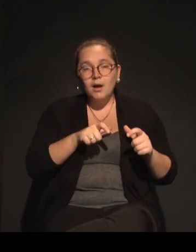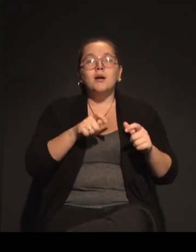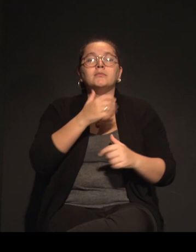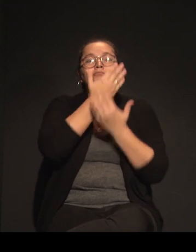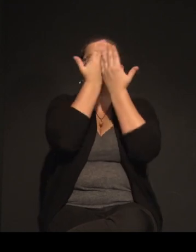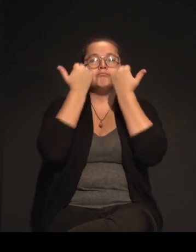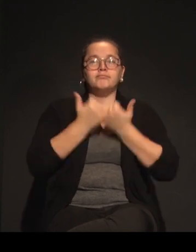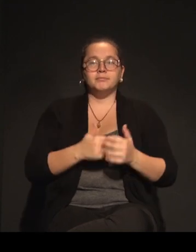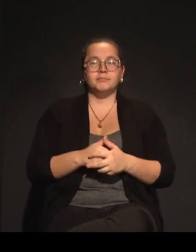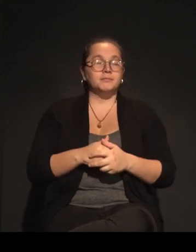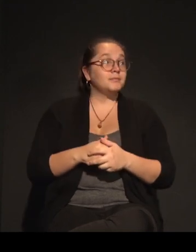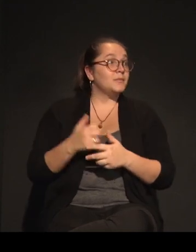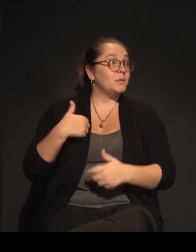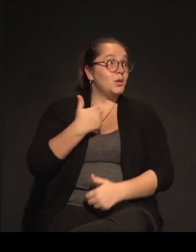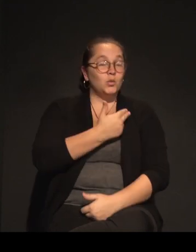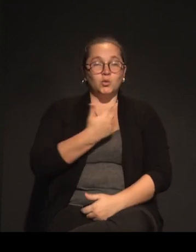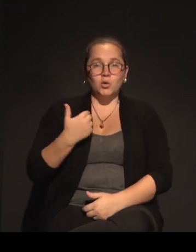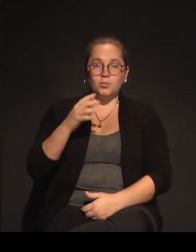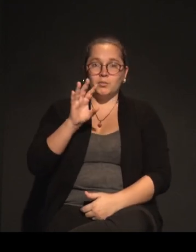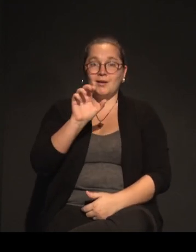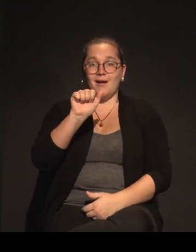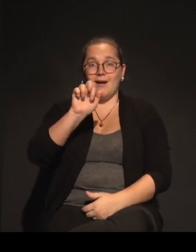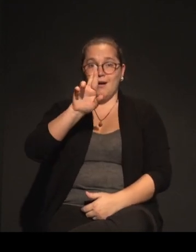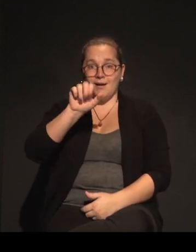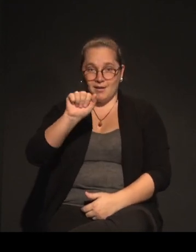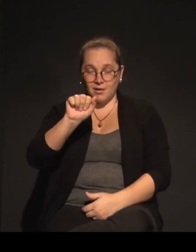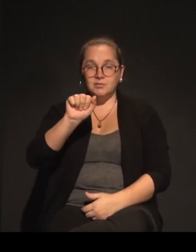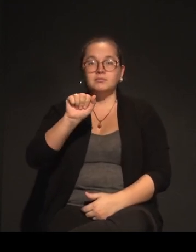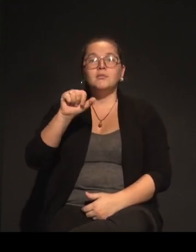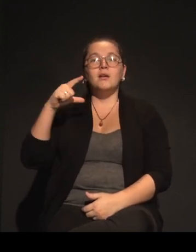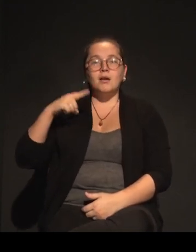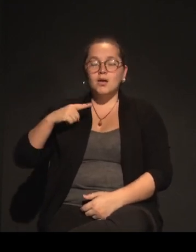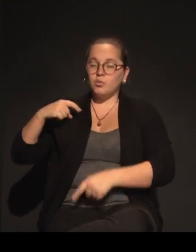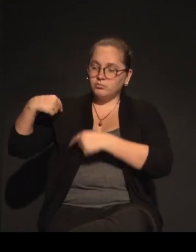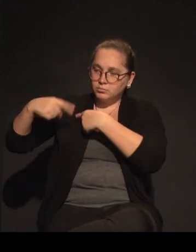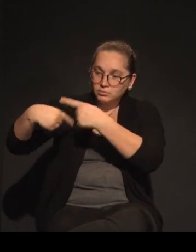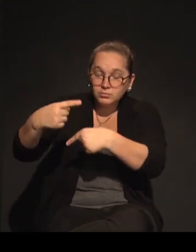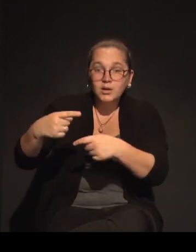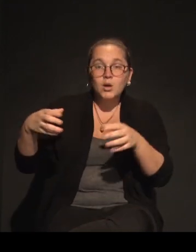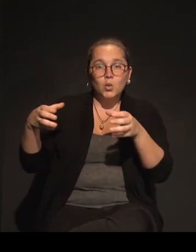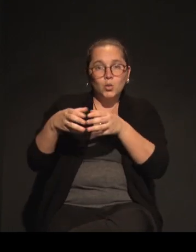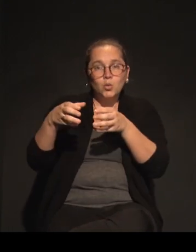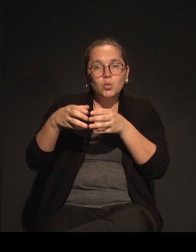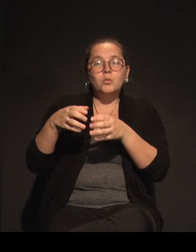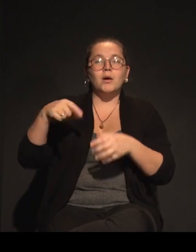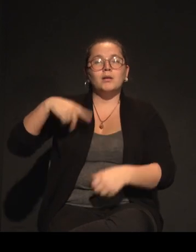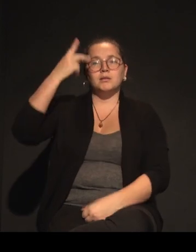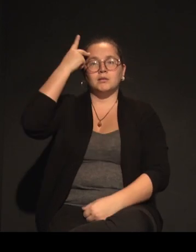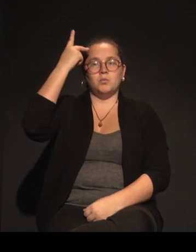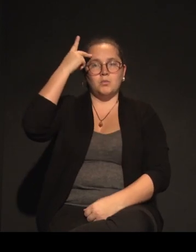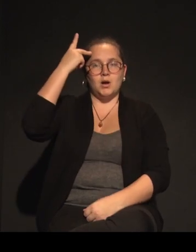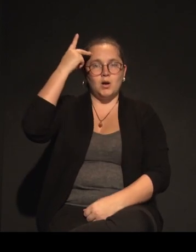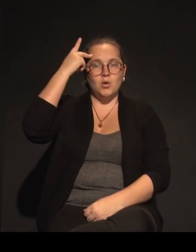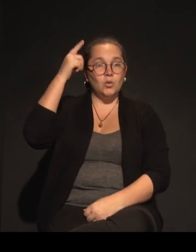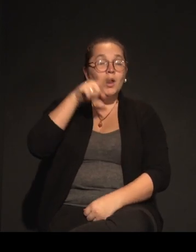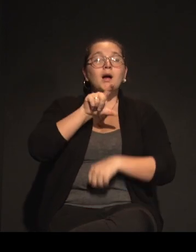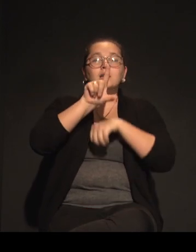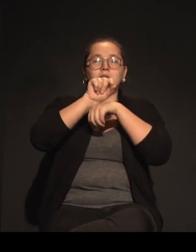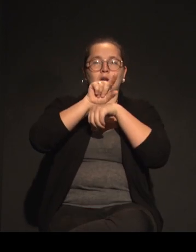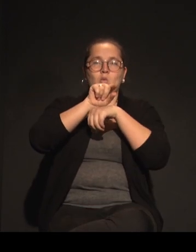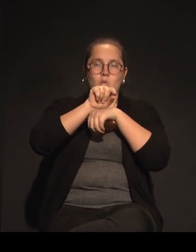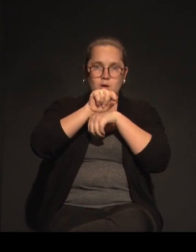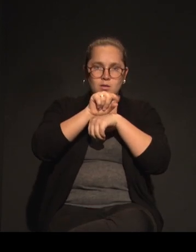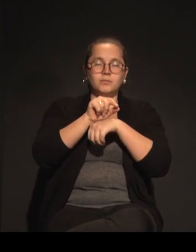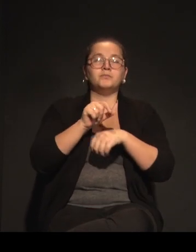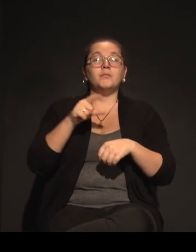barulho é nomear a toda terra de jaraguá que são paulo sou liderança então faço parto